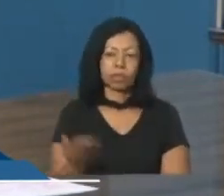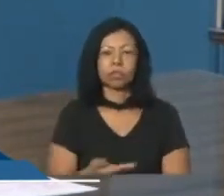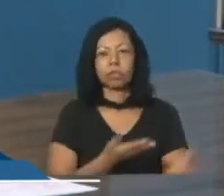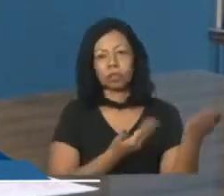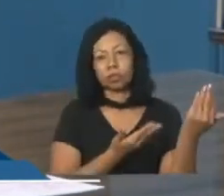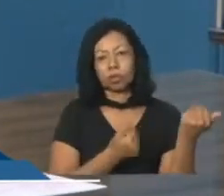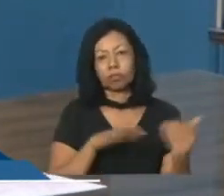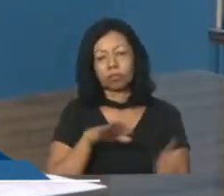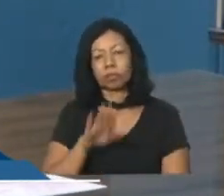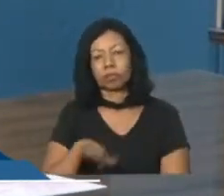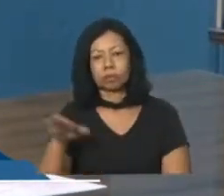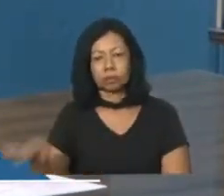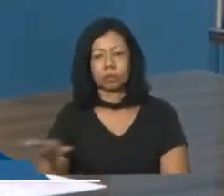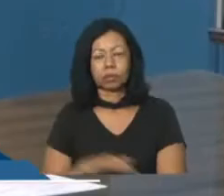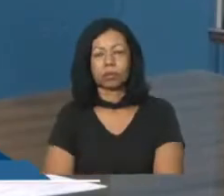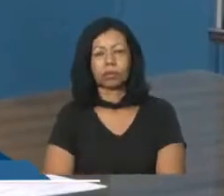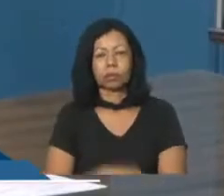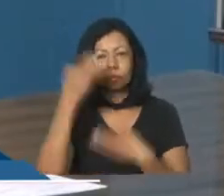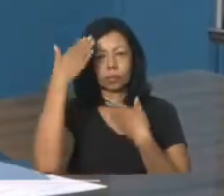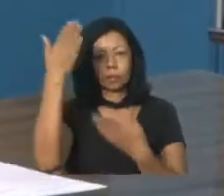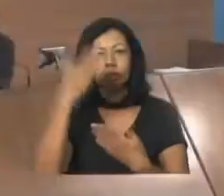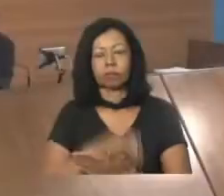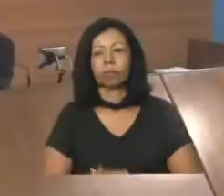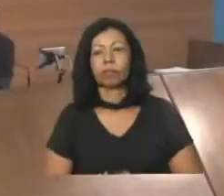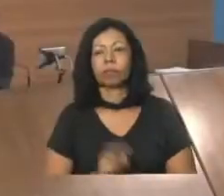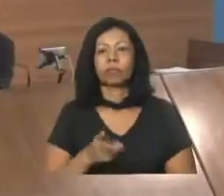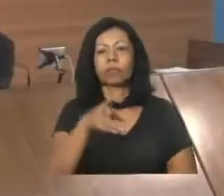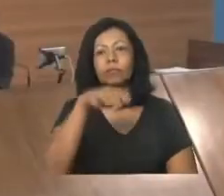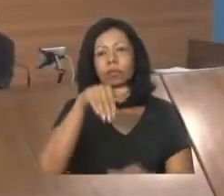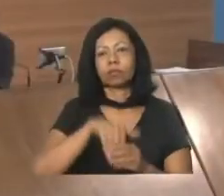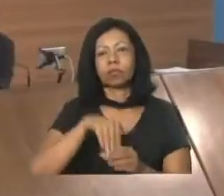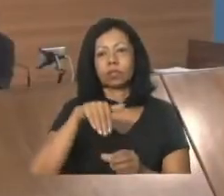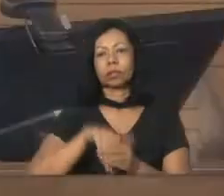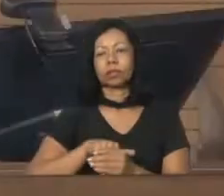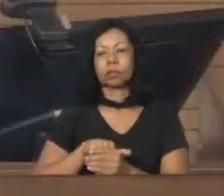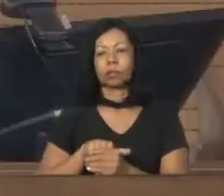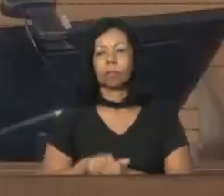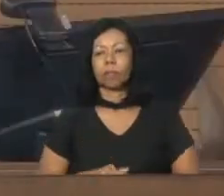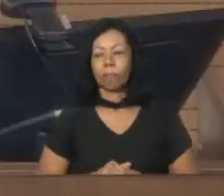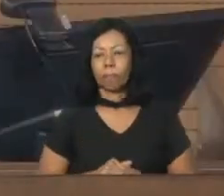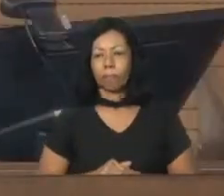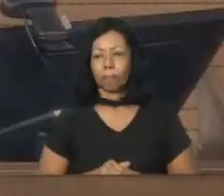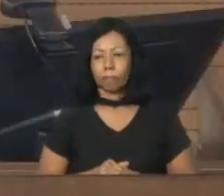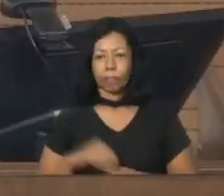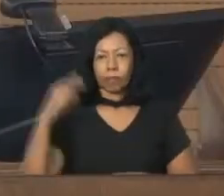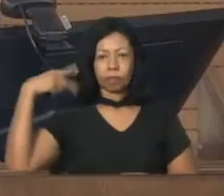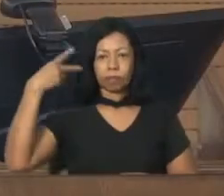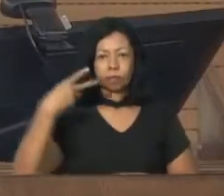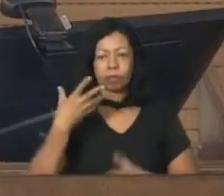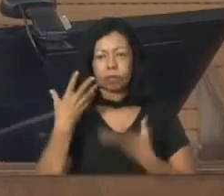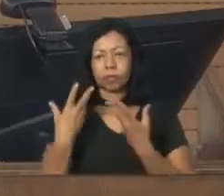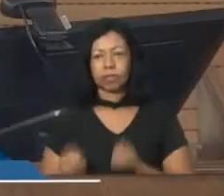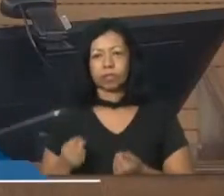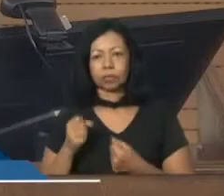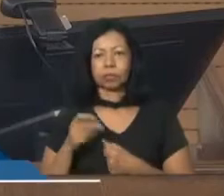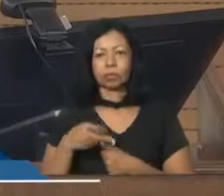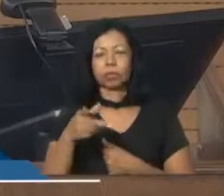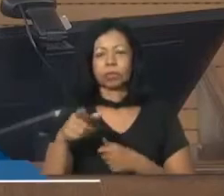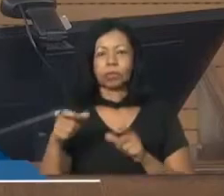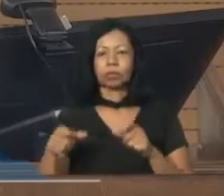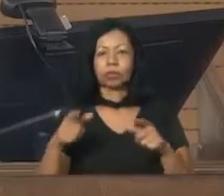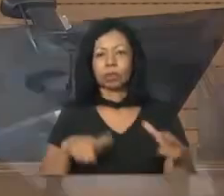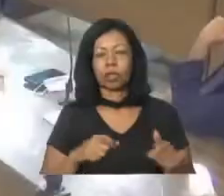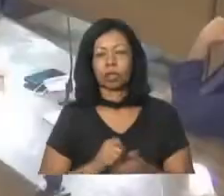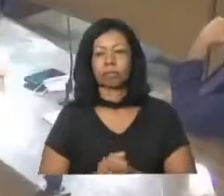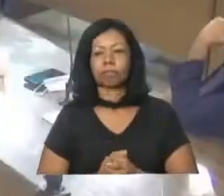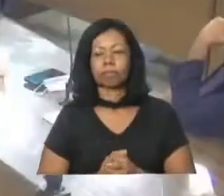adolescentes, crianças e adolescentes. Obrigado, presidente. Continua em votação. Os vereadores que forem pela aprovação, permaneçam